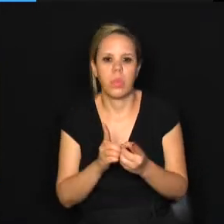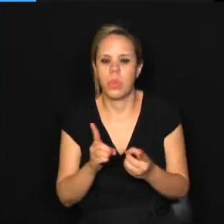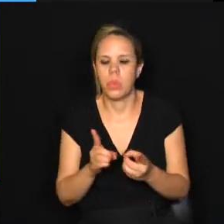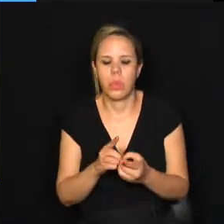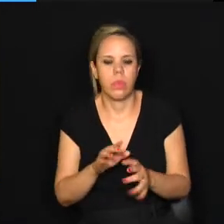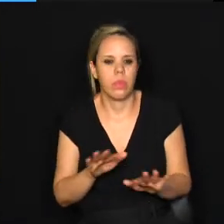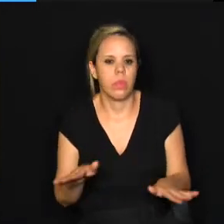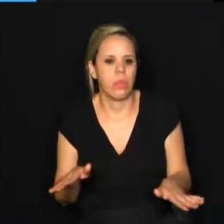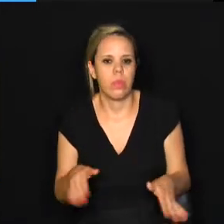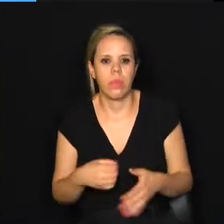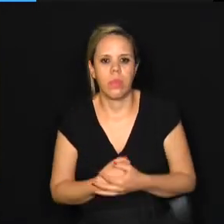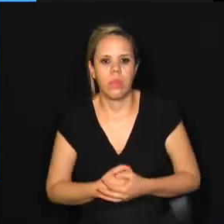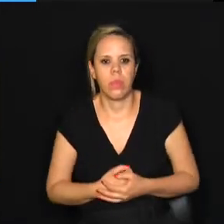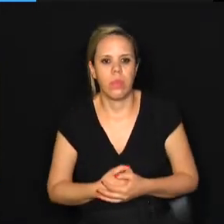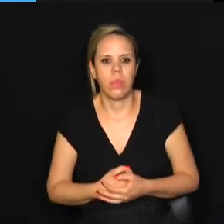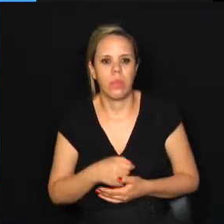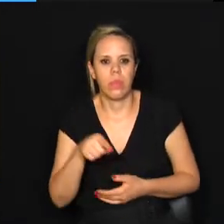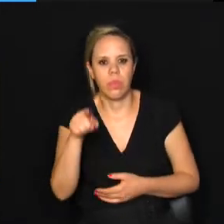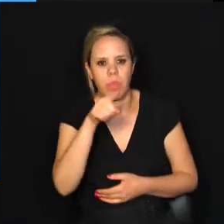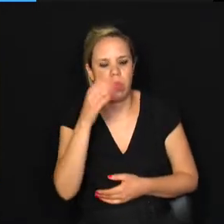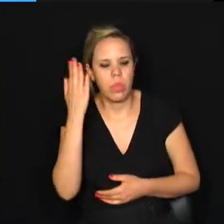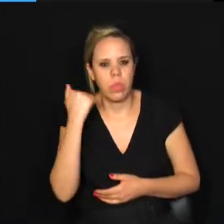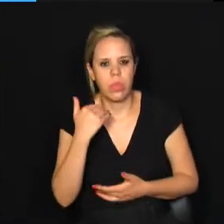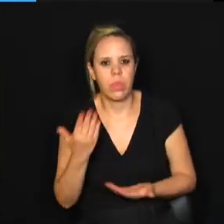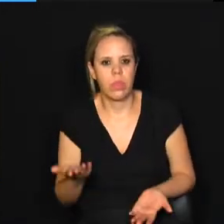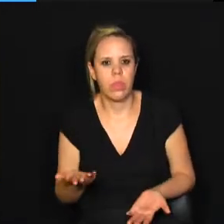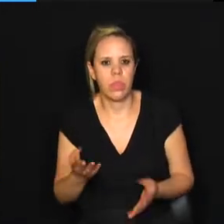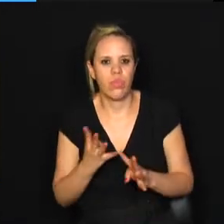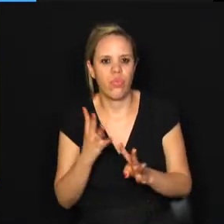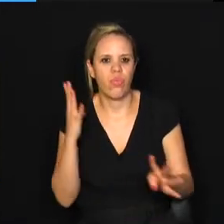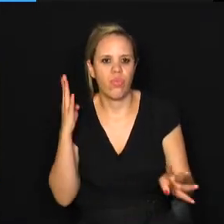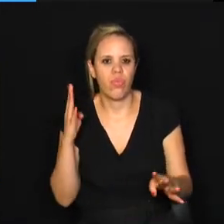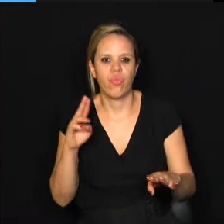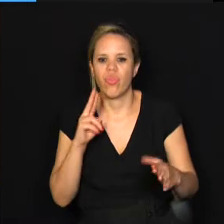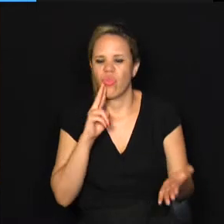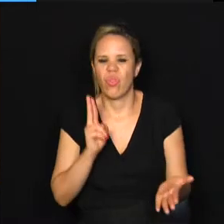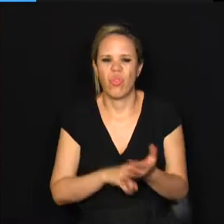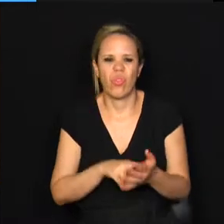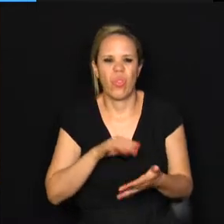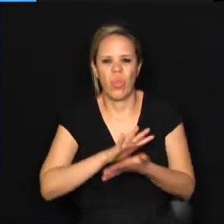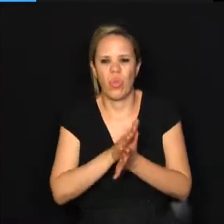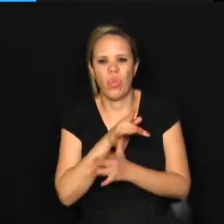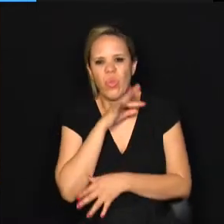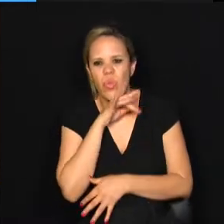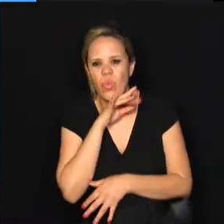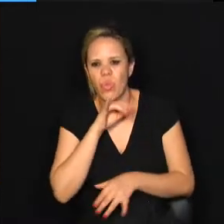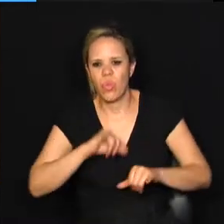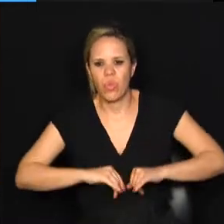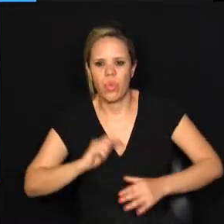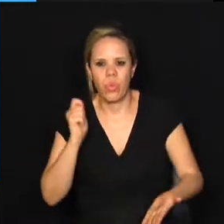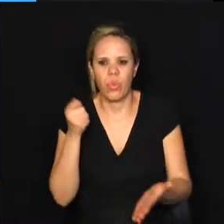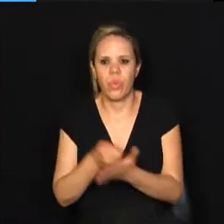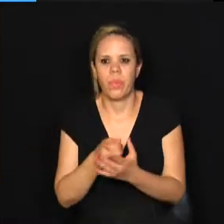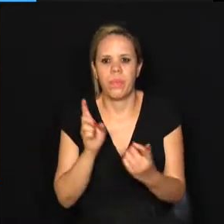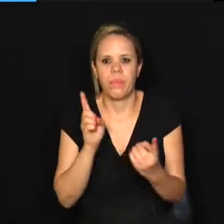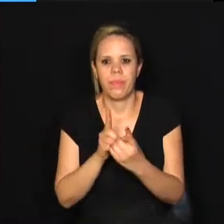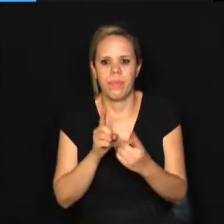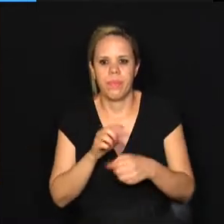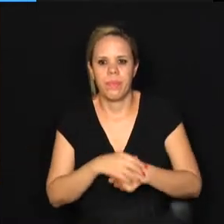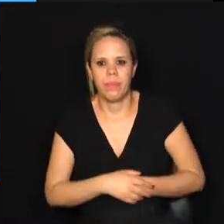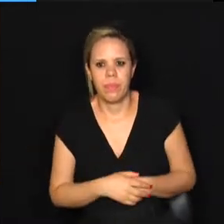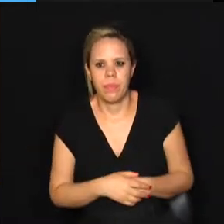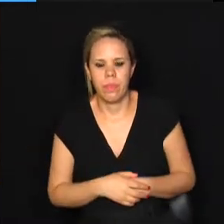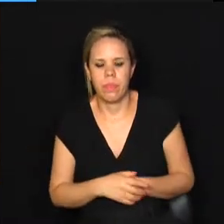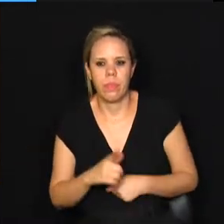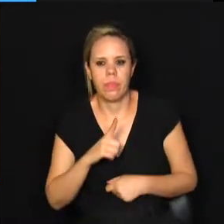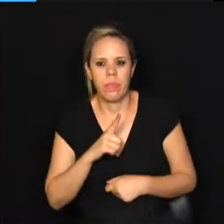né? Porque se você sabe bem, aquelas filas do Correio é uma humilhação para você que está pagando pelo serviço e ter